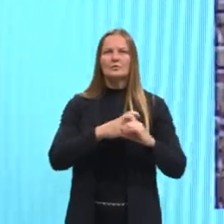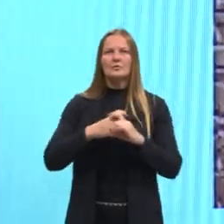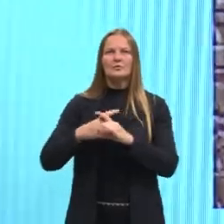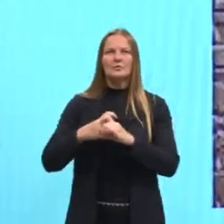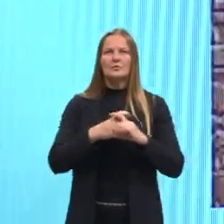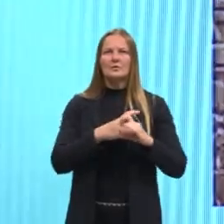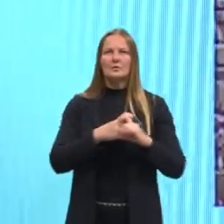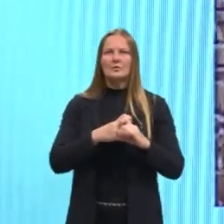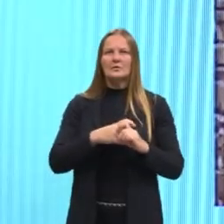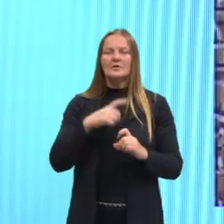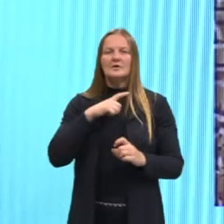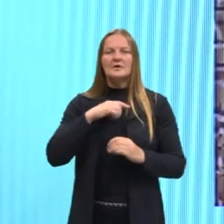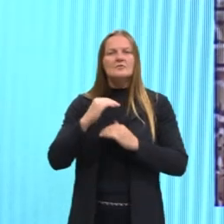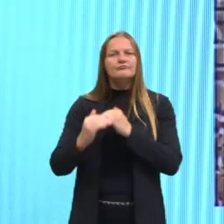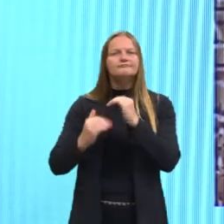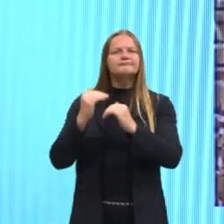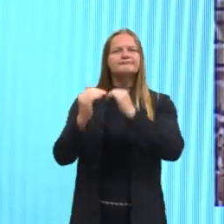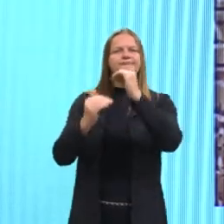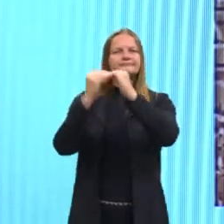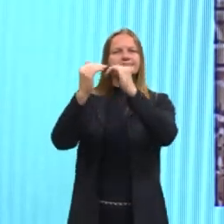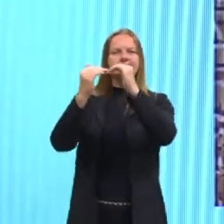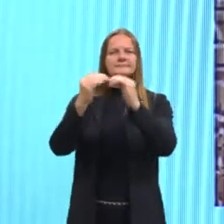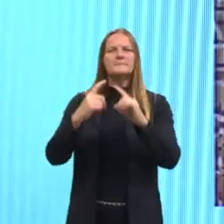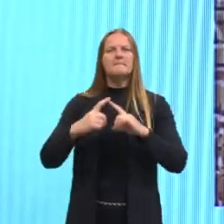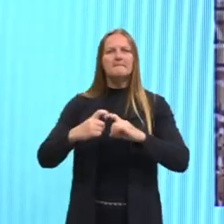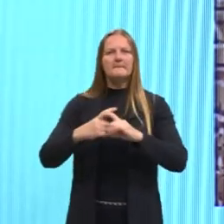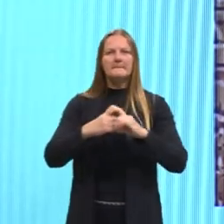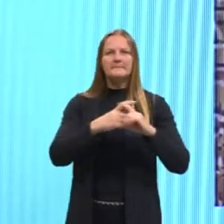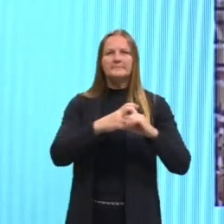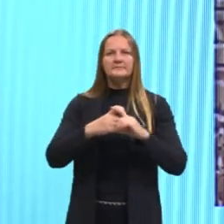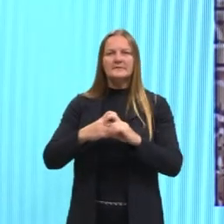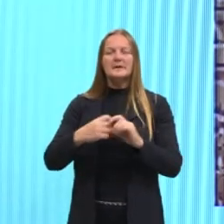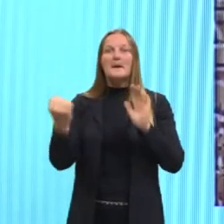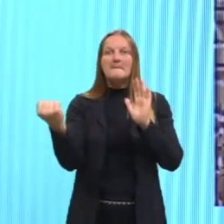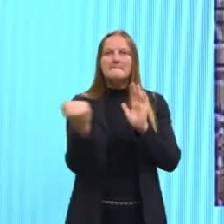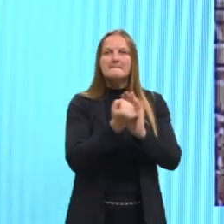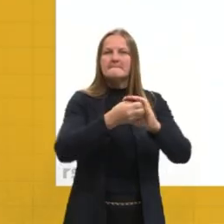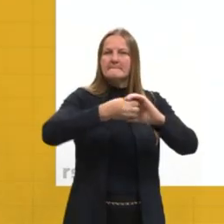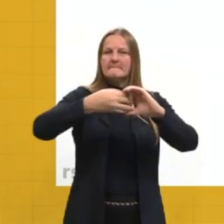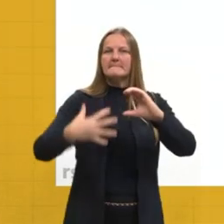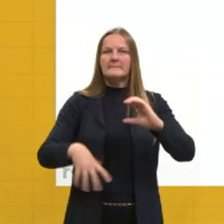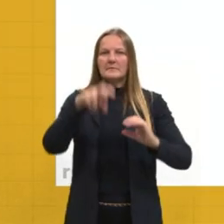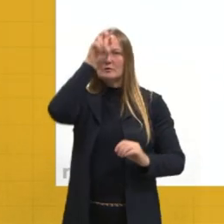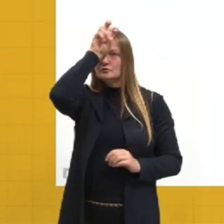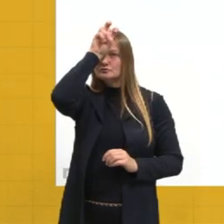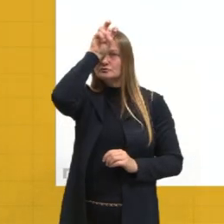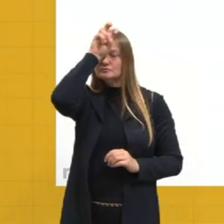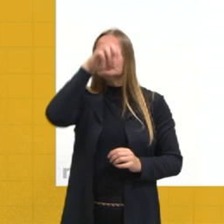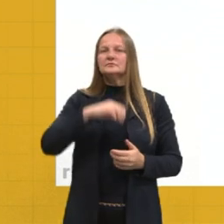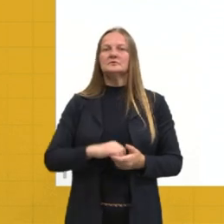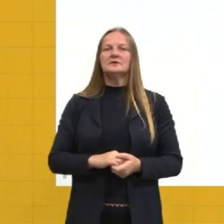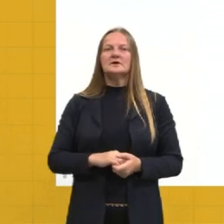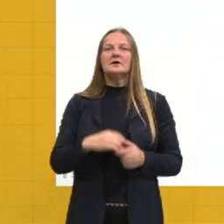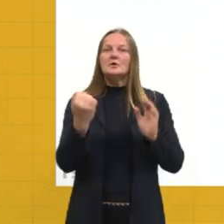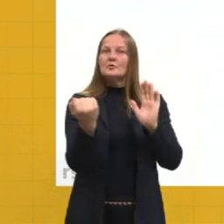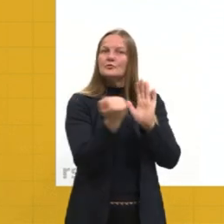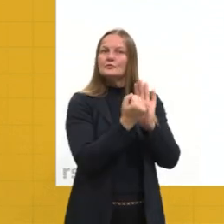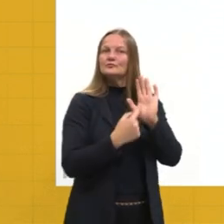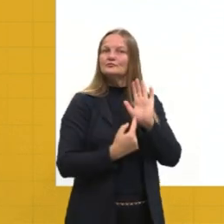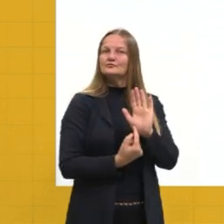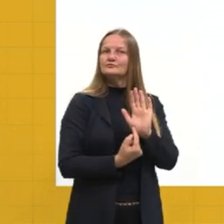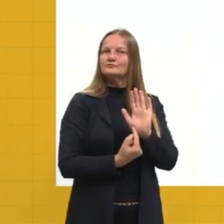escrita Então o que é voluy é é uma escrita característica do Egito e a gente pode perceber que ela é